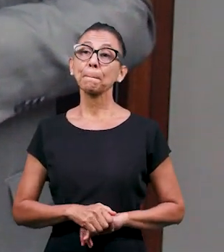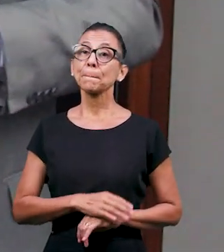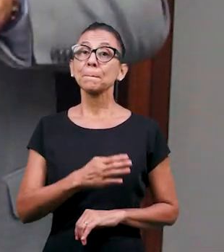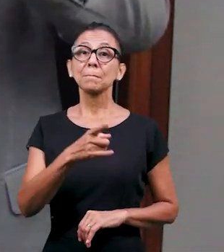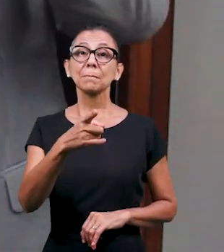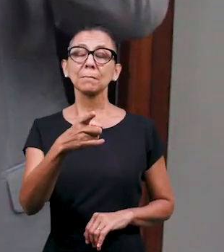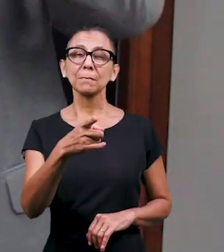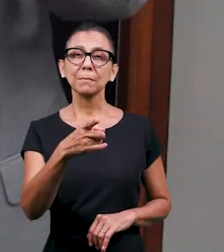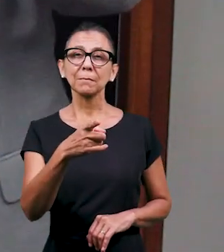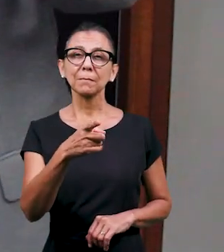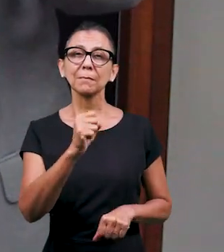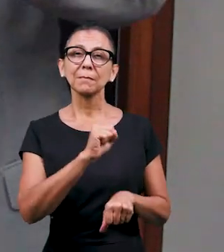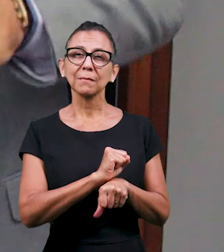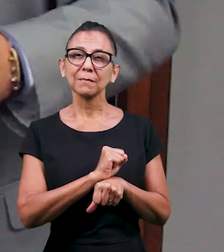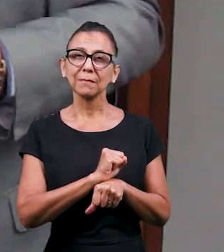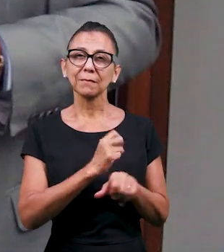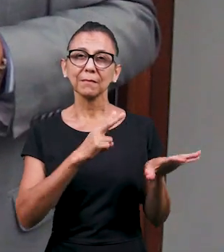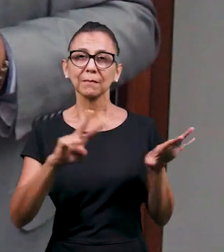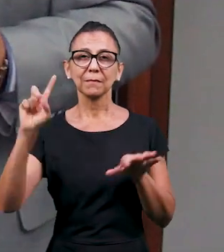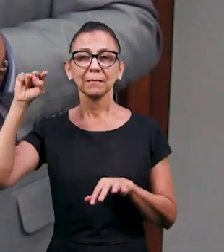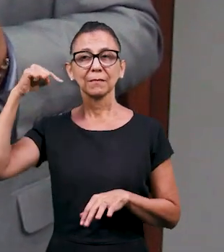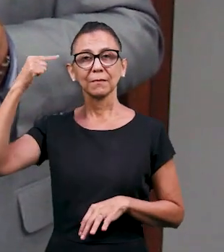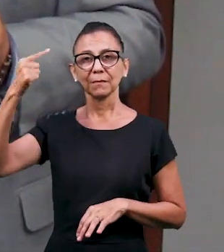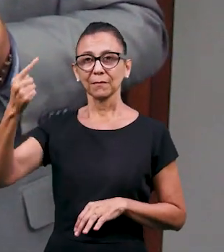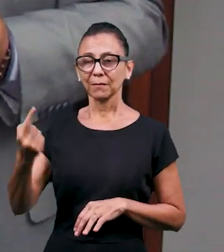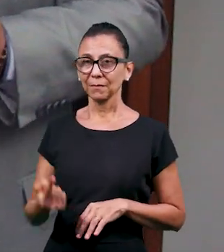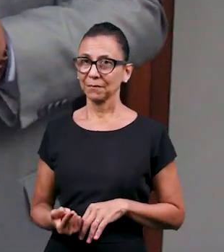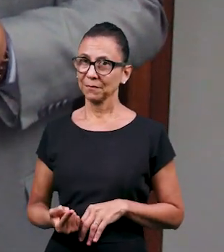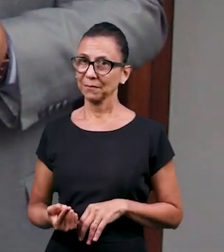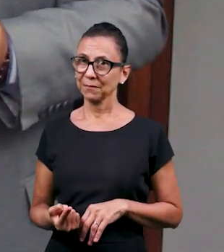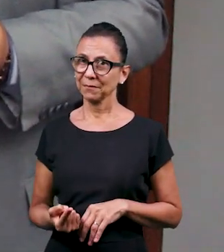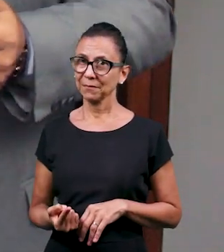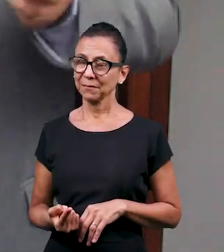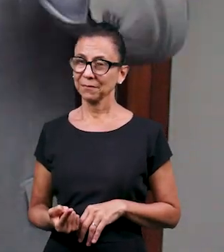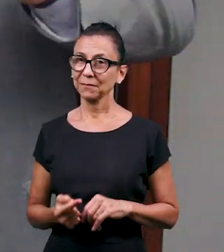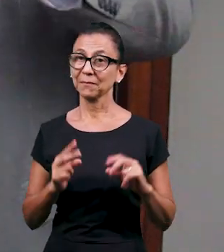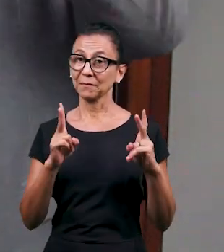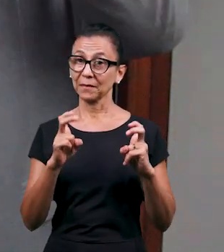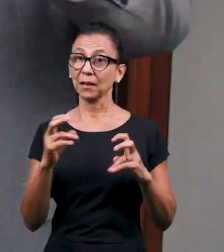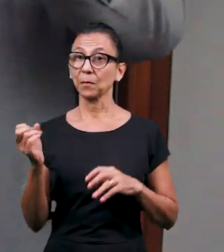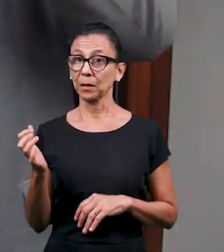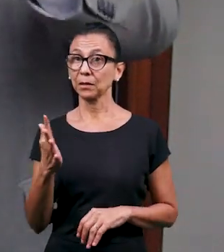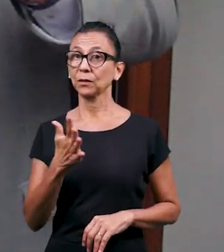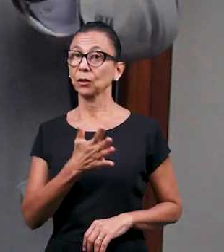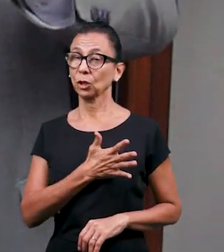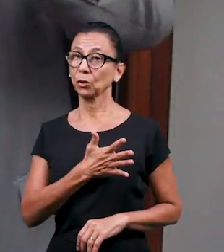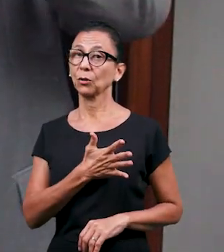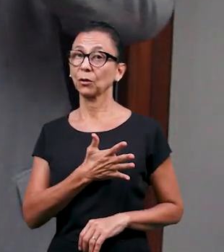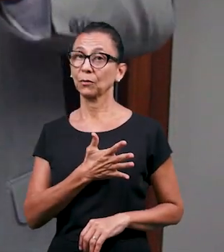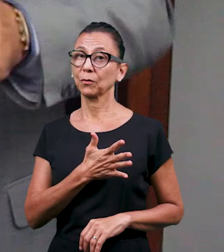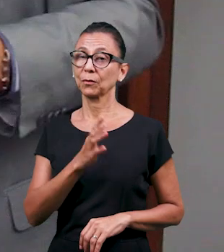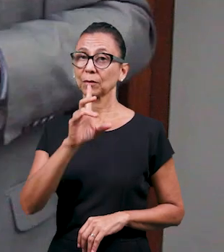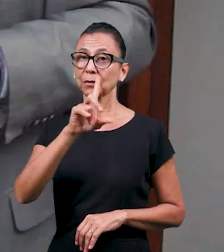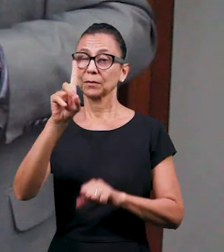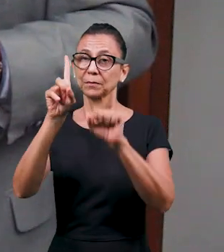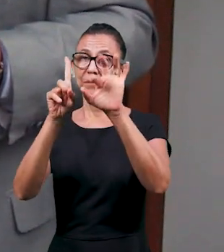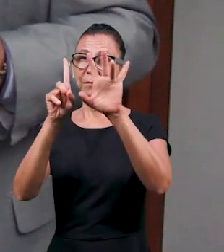Manaim Entrevista. Então você pode aguardar que na próxima semana a gente volta com mais um tema novo,